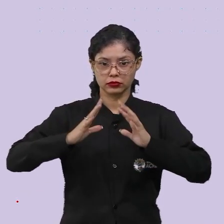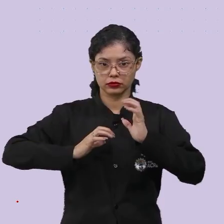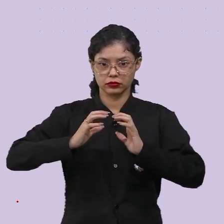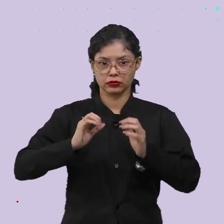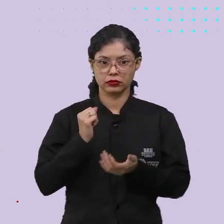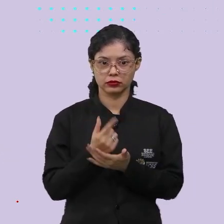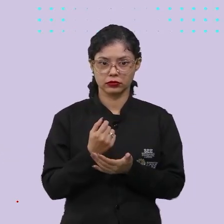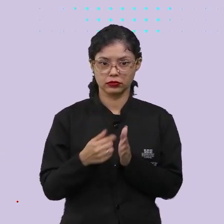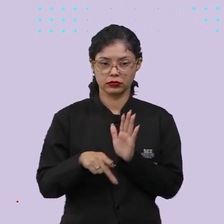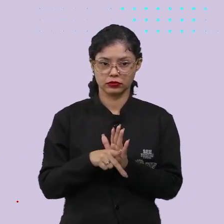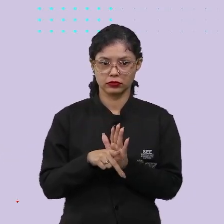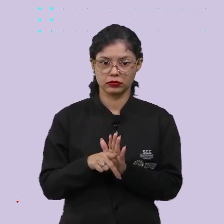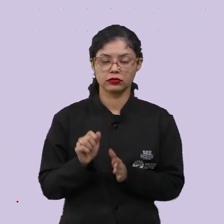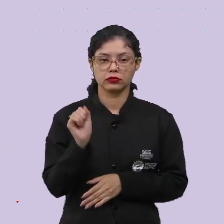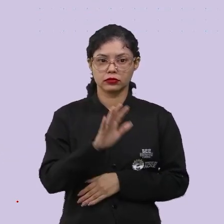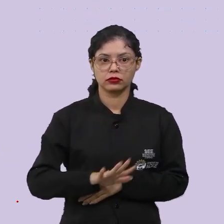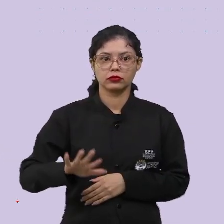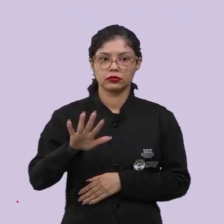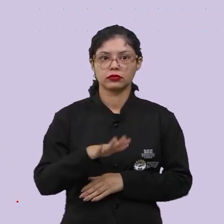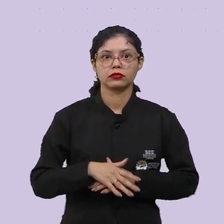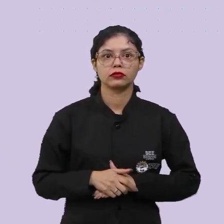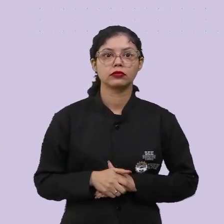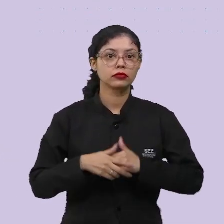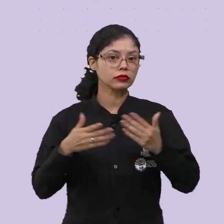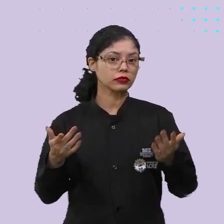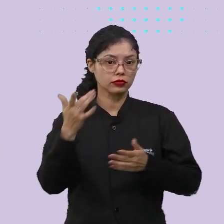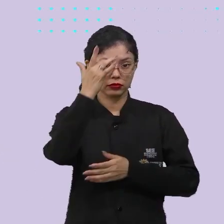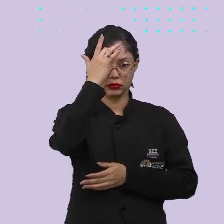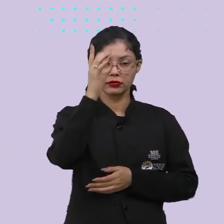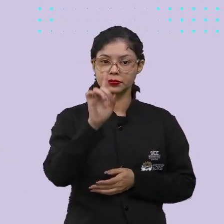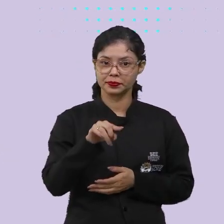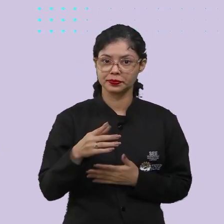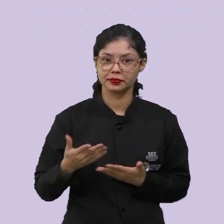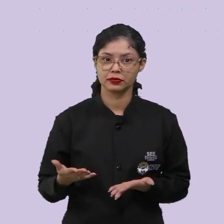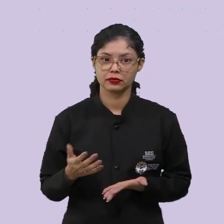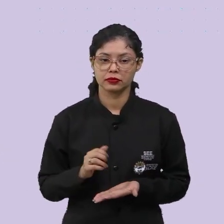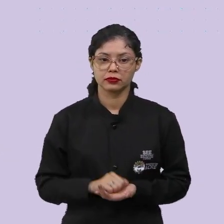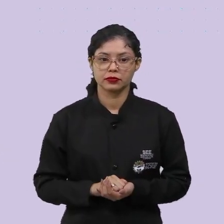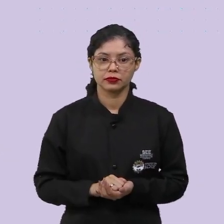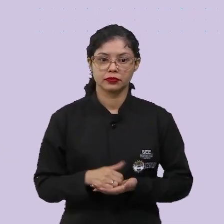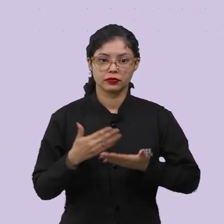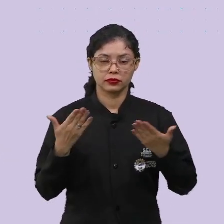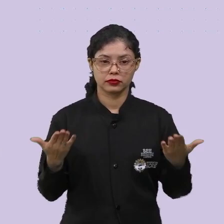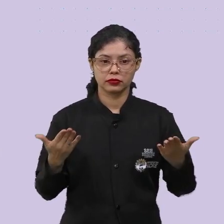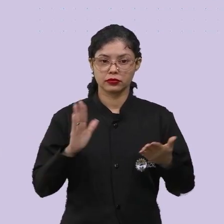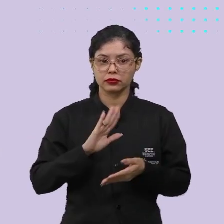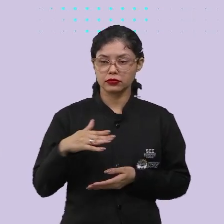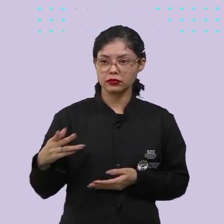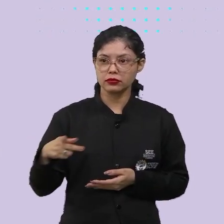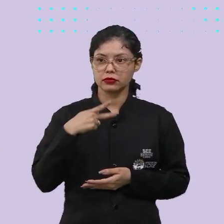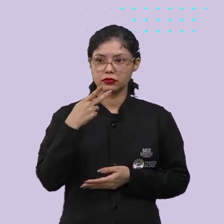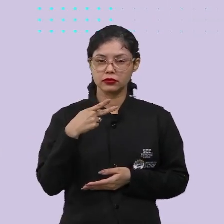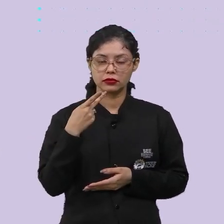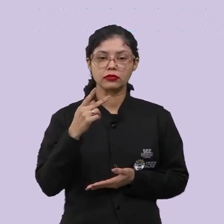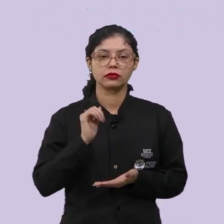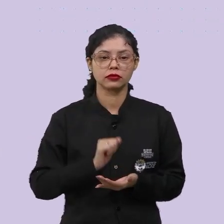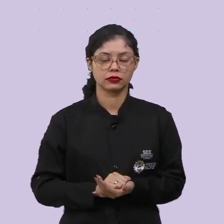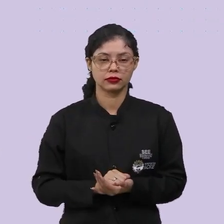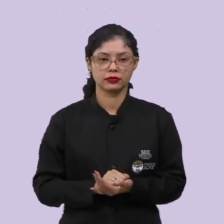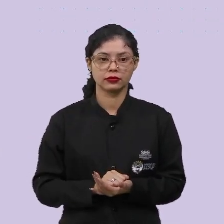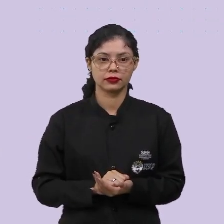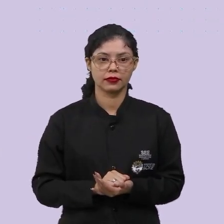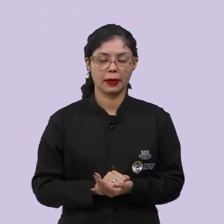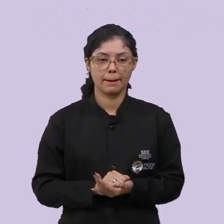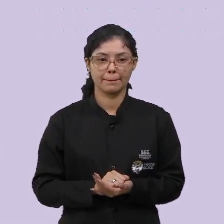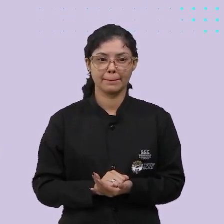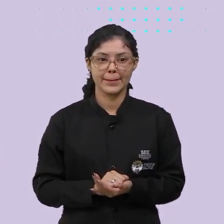acesso no consumo global? E aí ficou fácil, não ficou? Pessoal, quando falamos